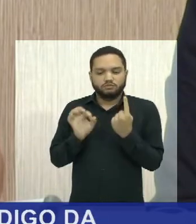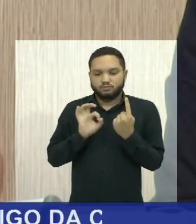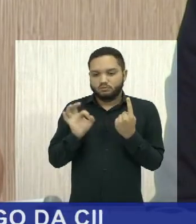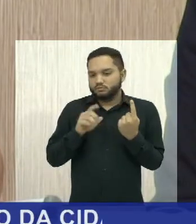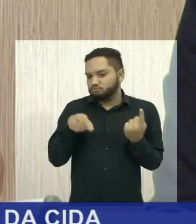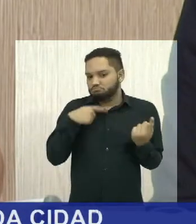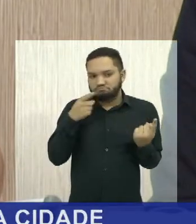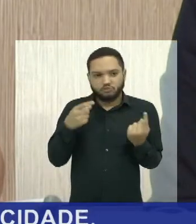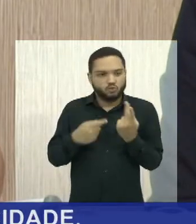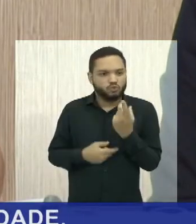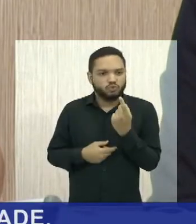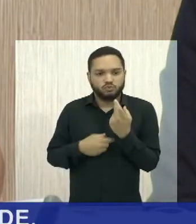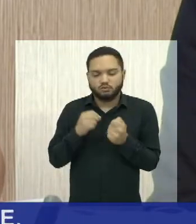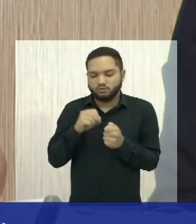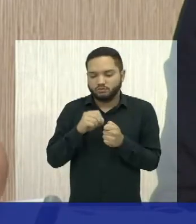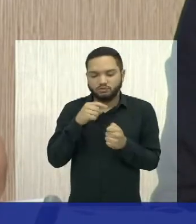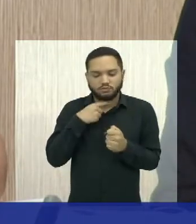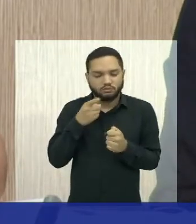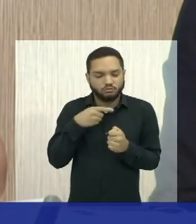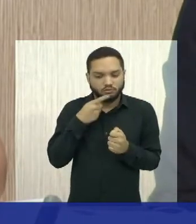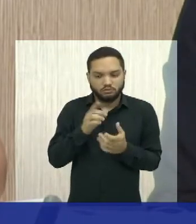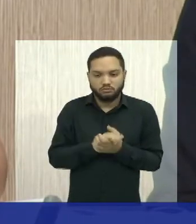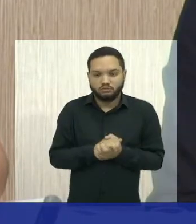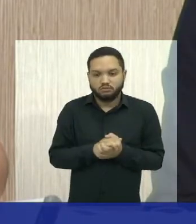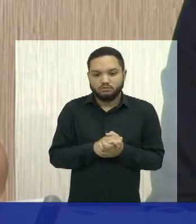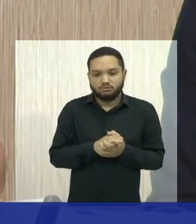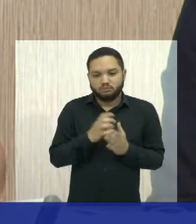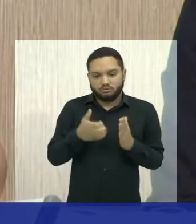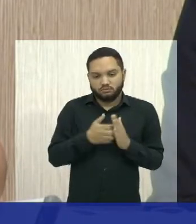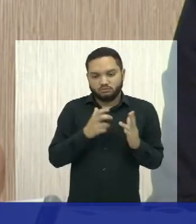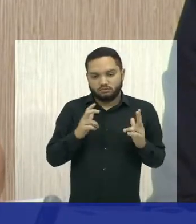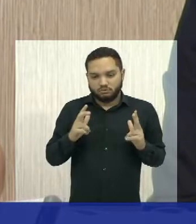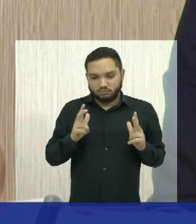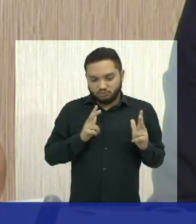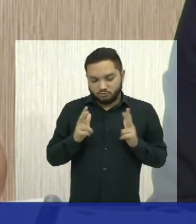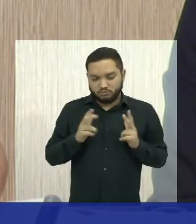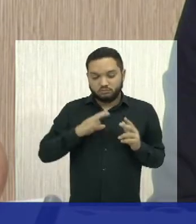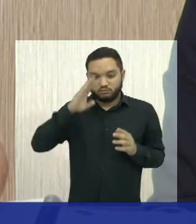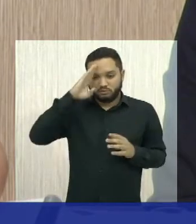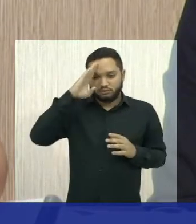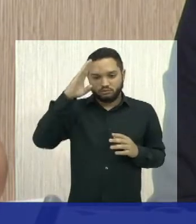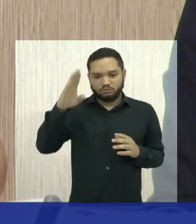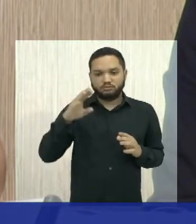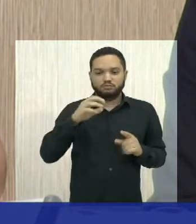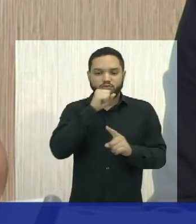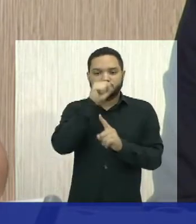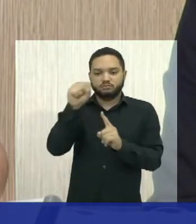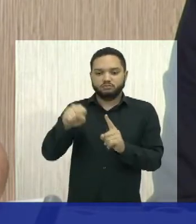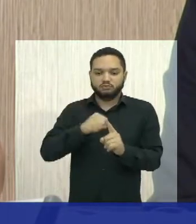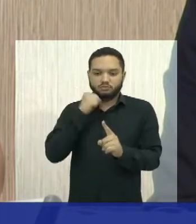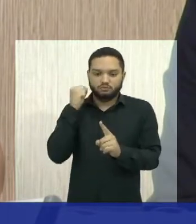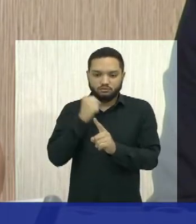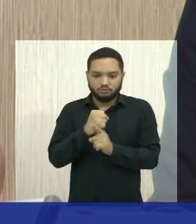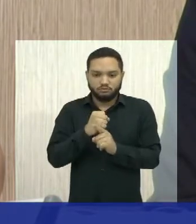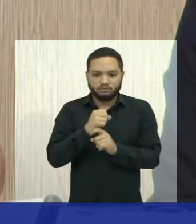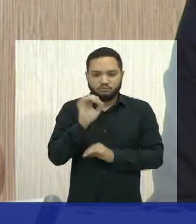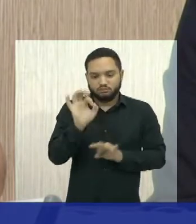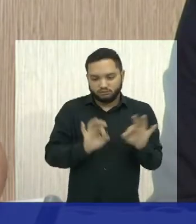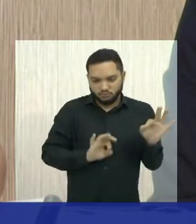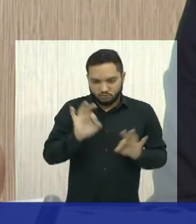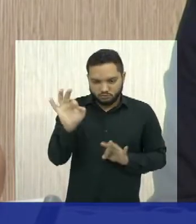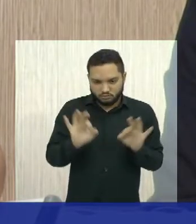temos condições de fazer nada só. Da iniciativa privada e, principalmente, de uma sociedade